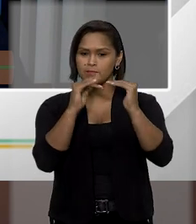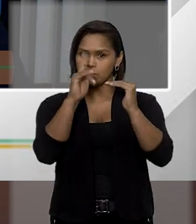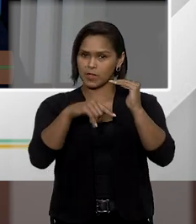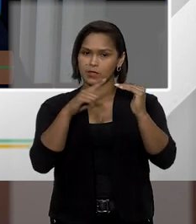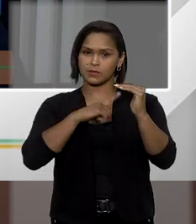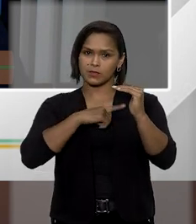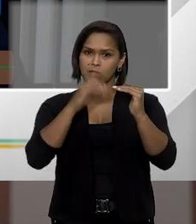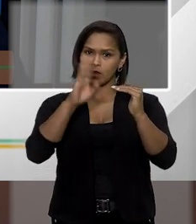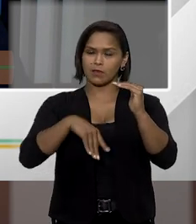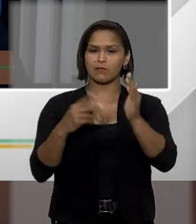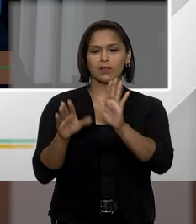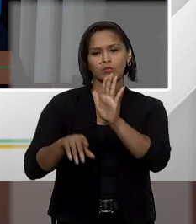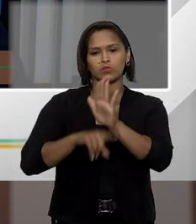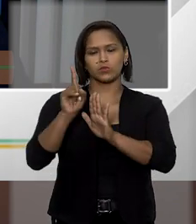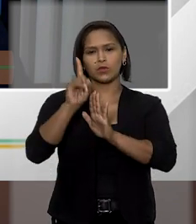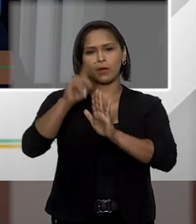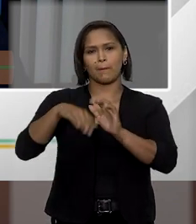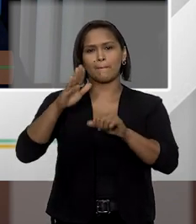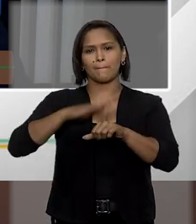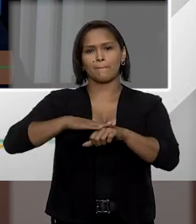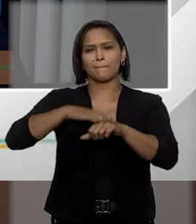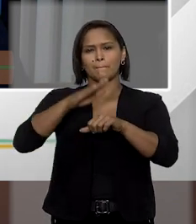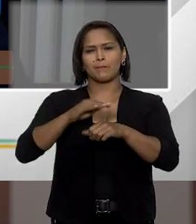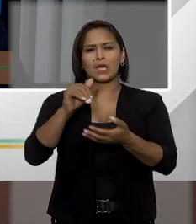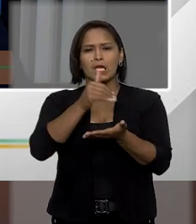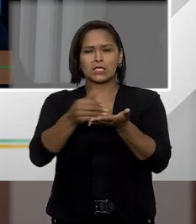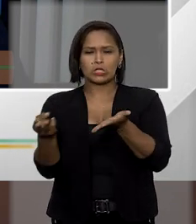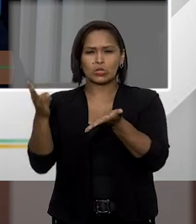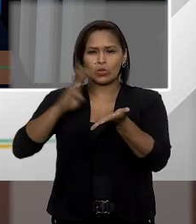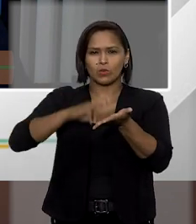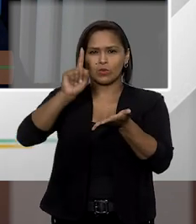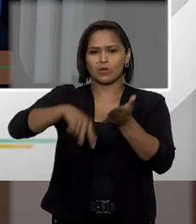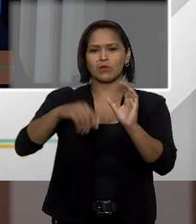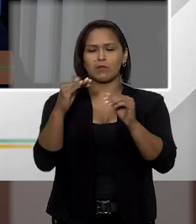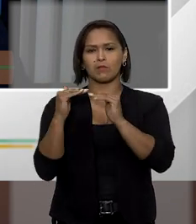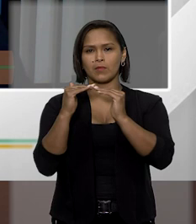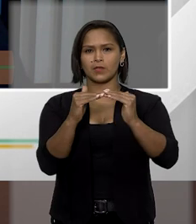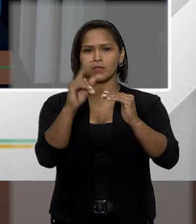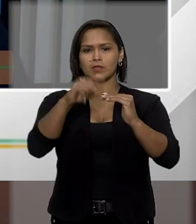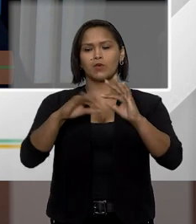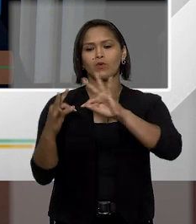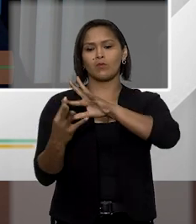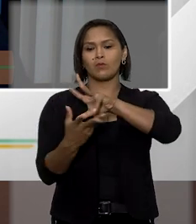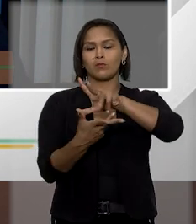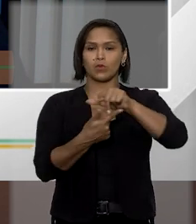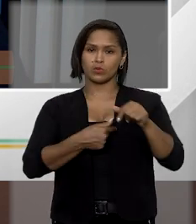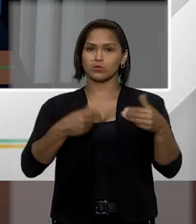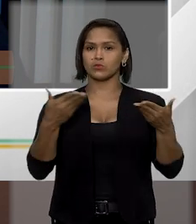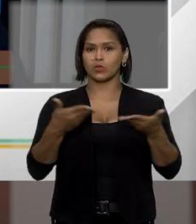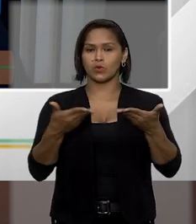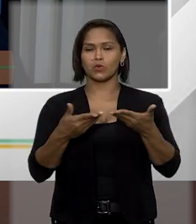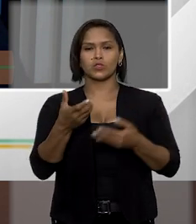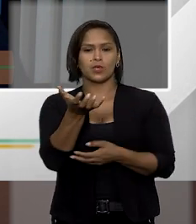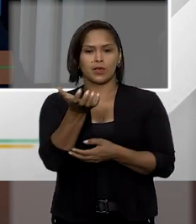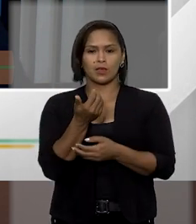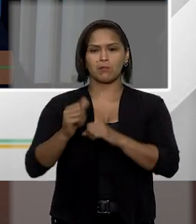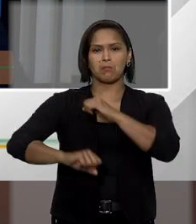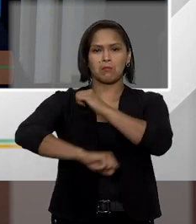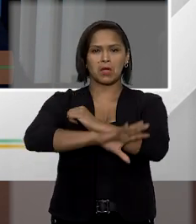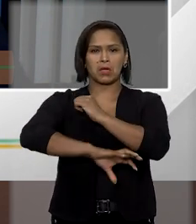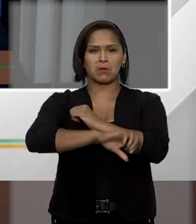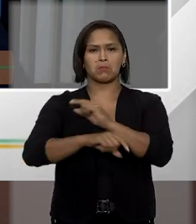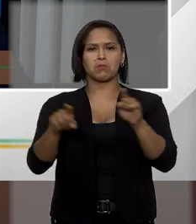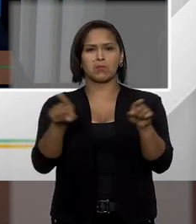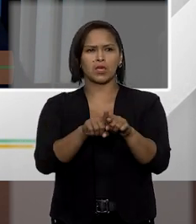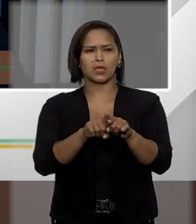importante que vem ganhando cada vez mais couro, cada vez mais homogeneidade. O mundo todo hoje rechaça o pagamento de